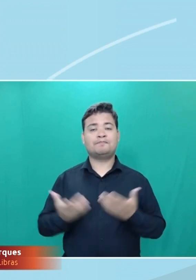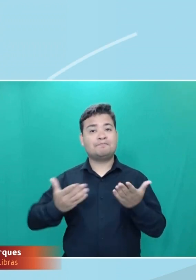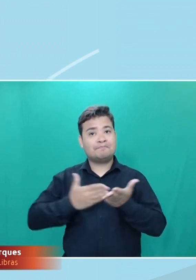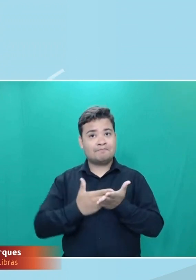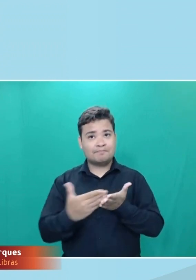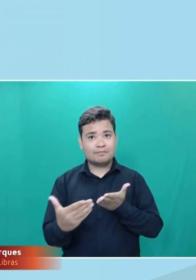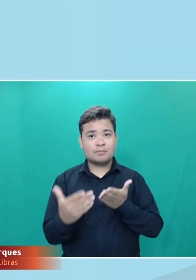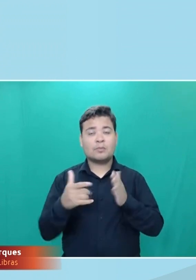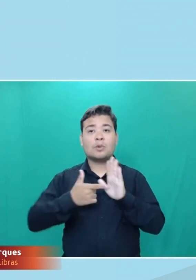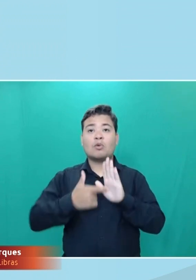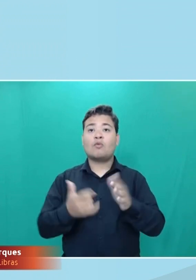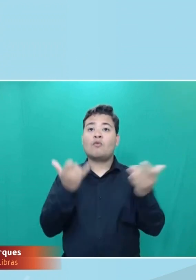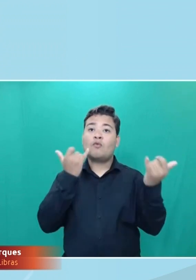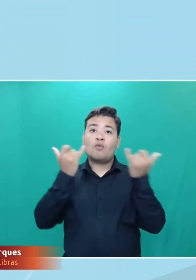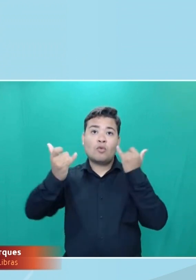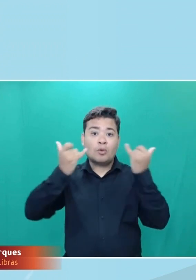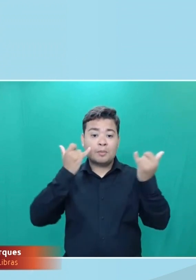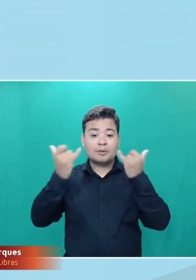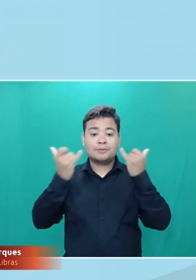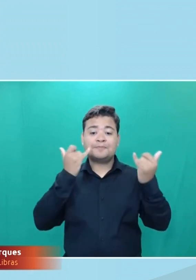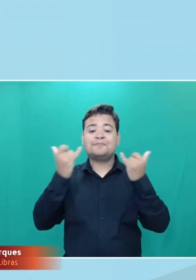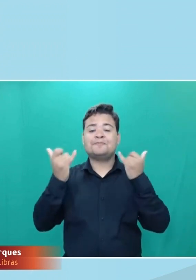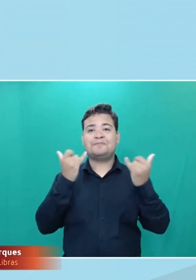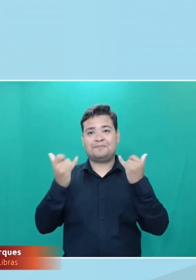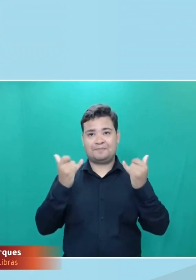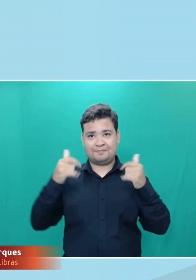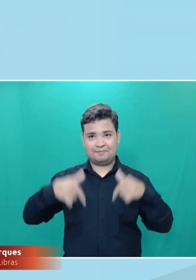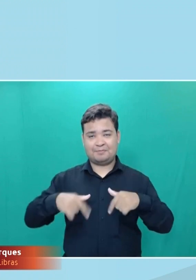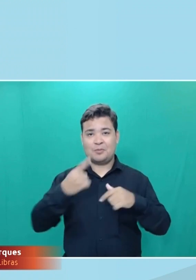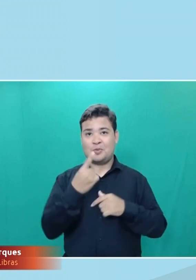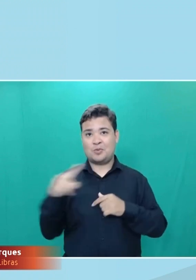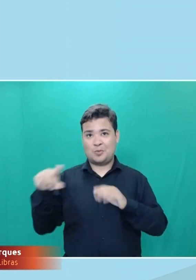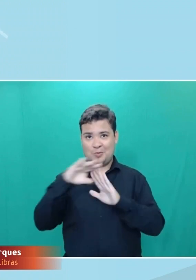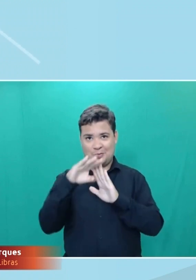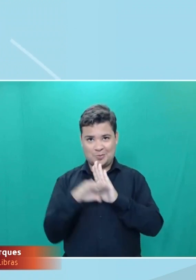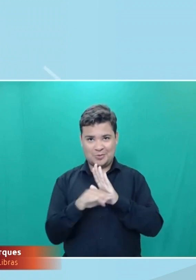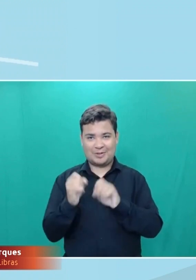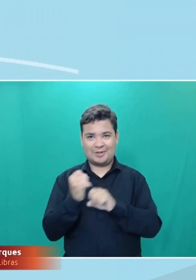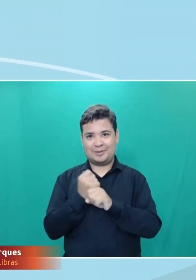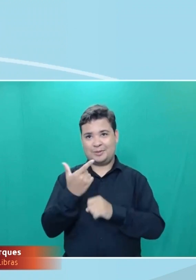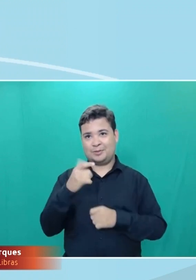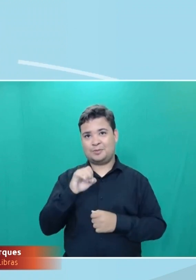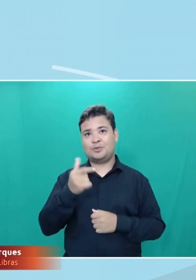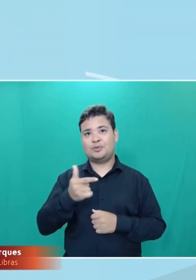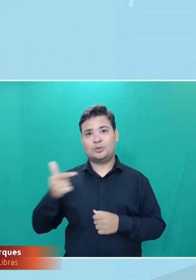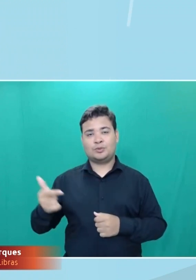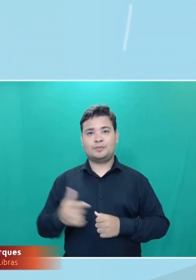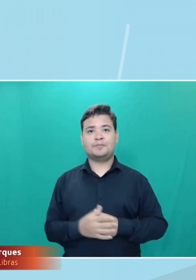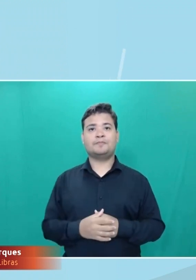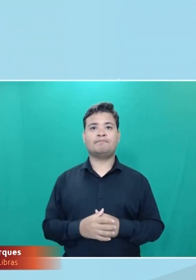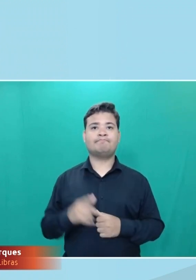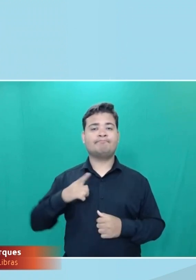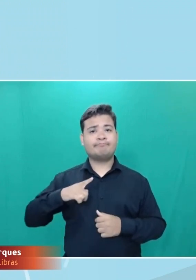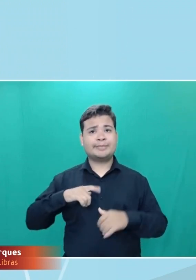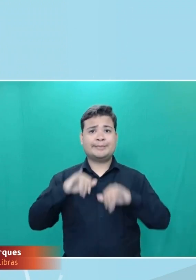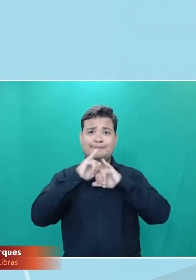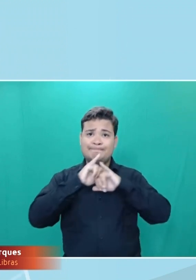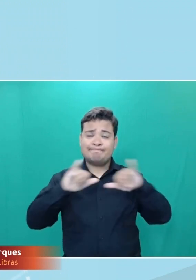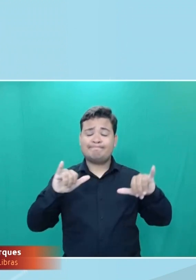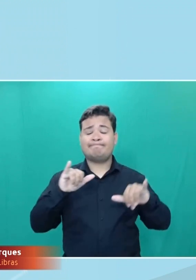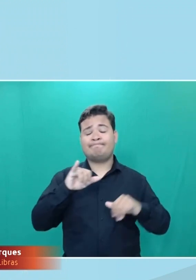nossas informações desse nosso último programa. E a gente começa com uma informação bem ruim e preocupante,